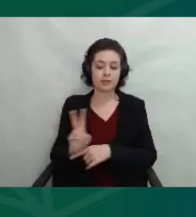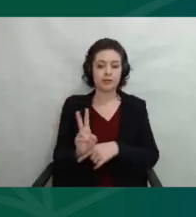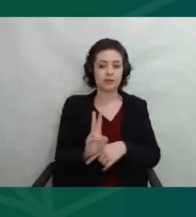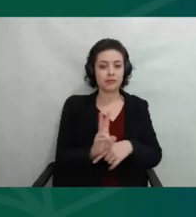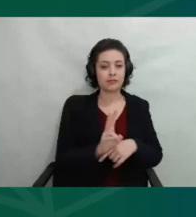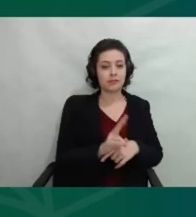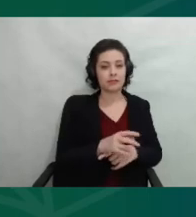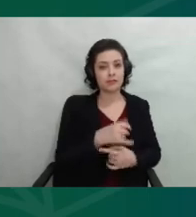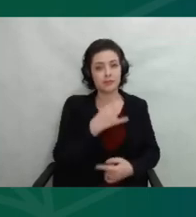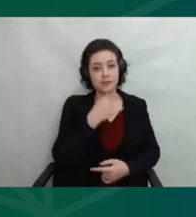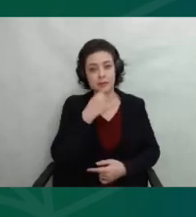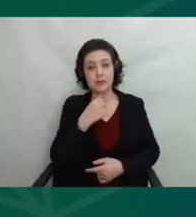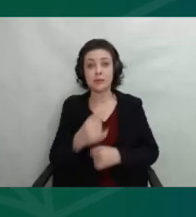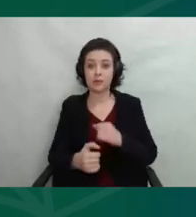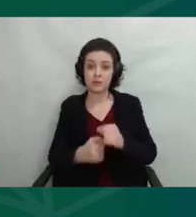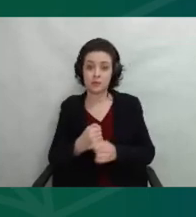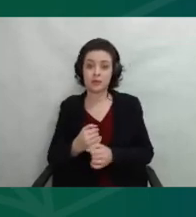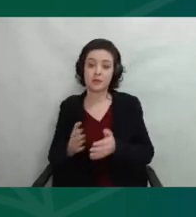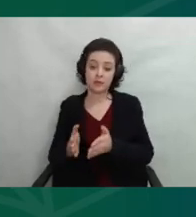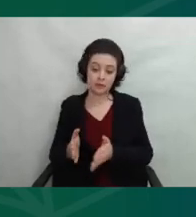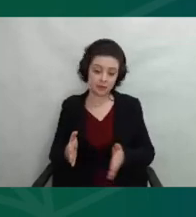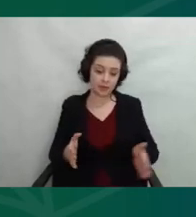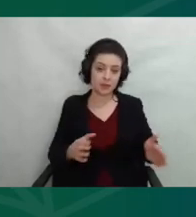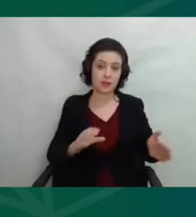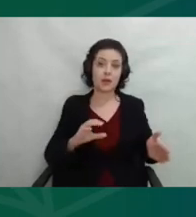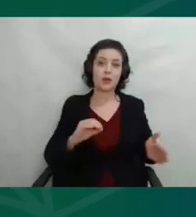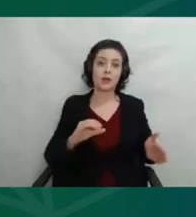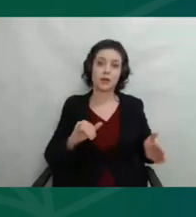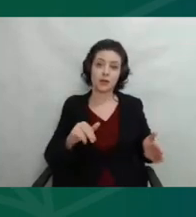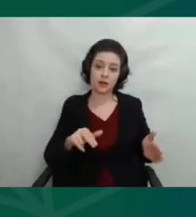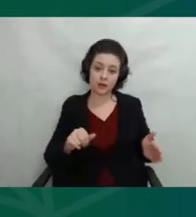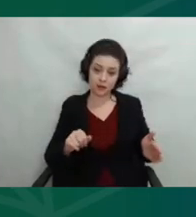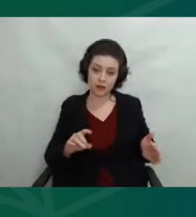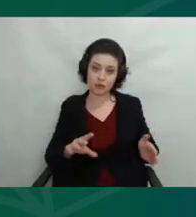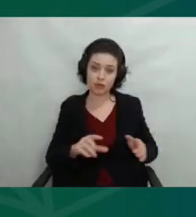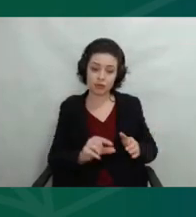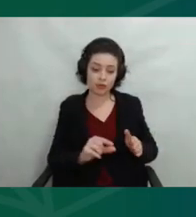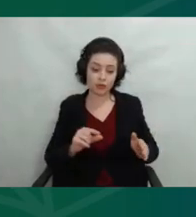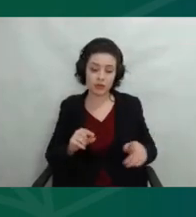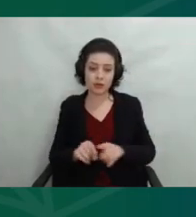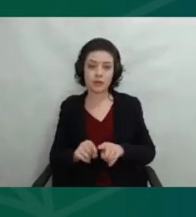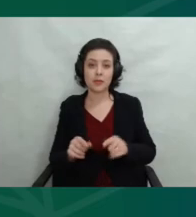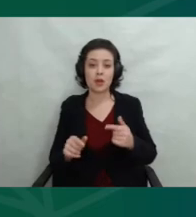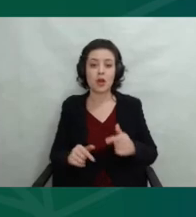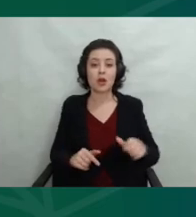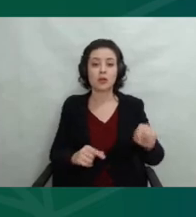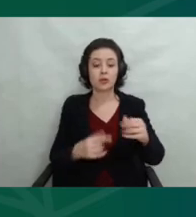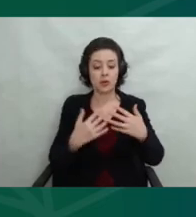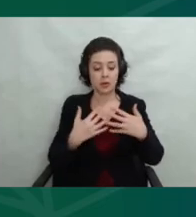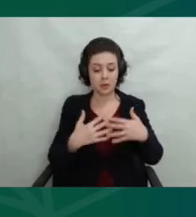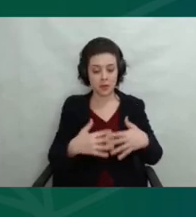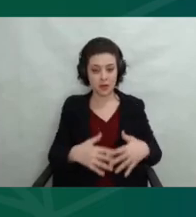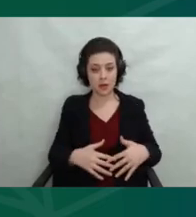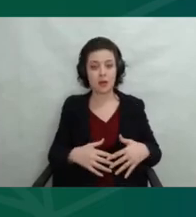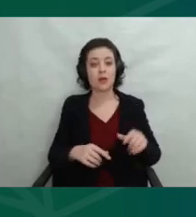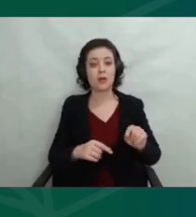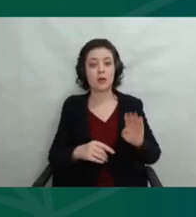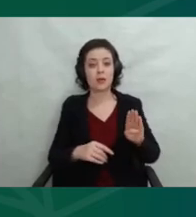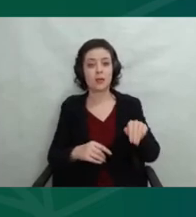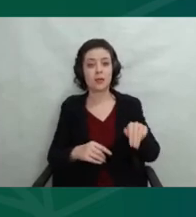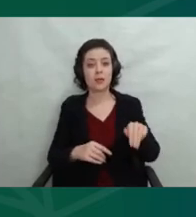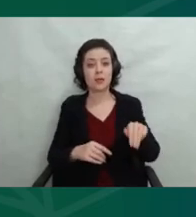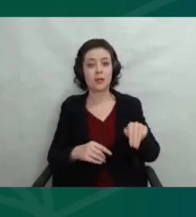durante todo o ano, a cocaína foi encontrada, e não só a cocaína, como também o seu metabólito, benzoilulegonina, que é o metabólito que